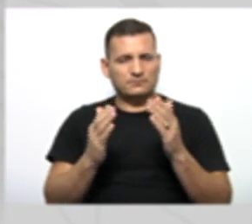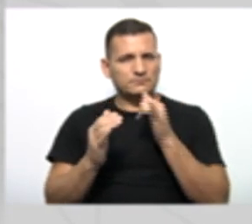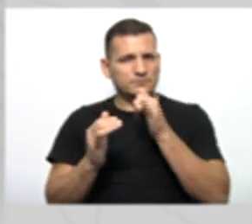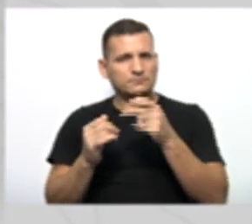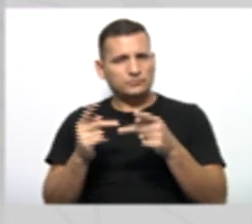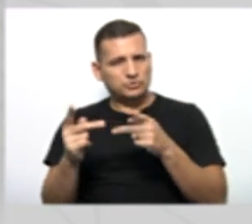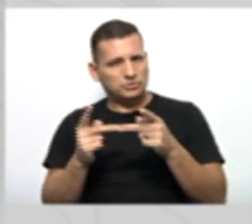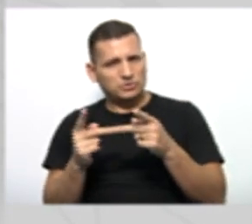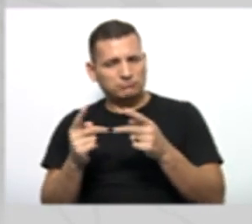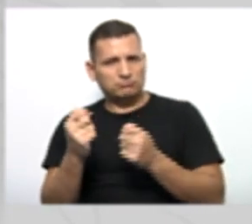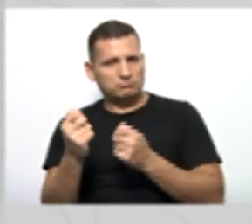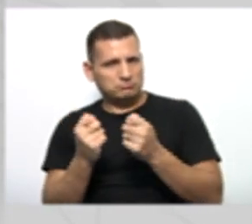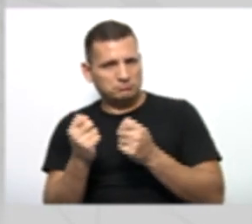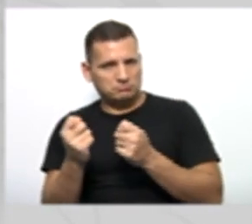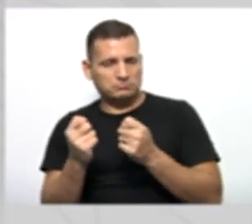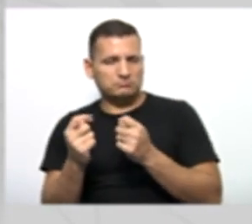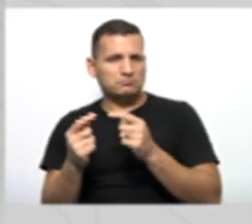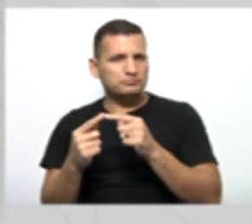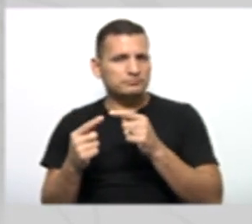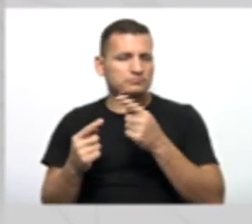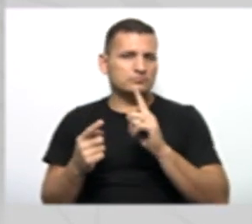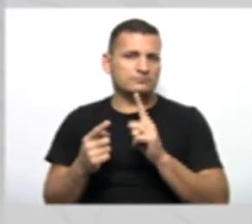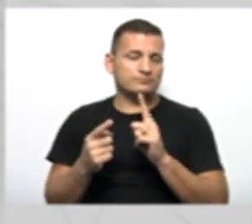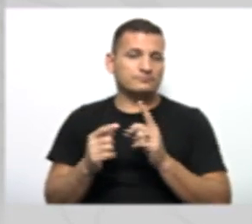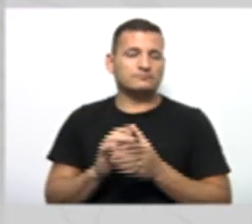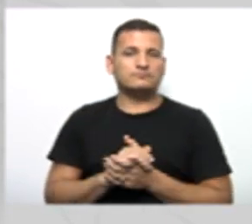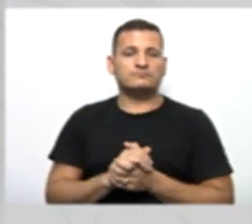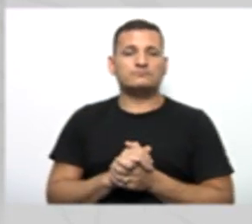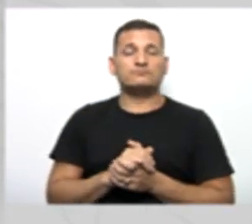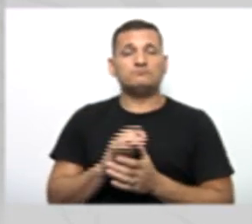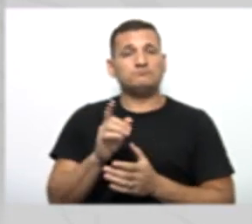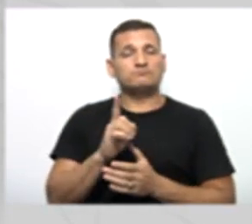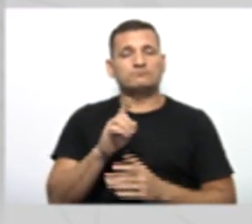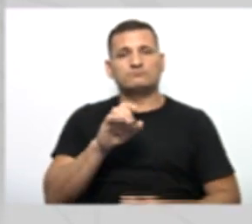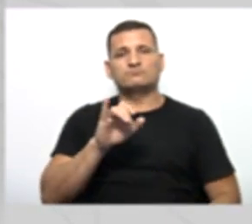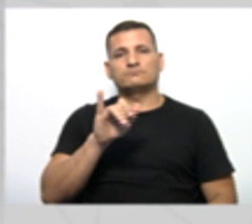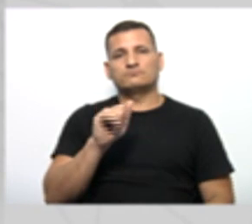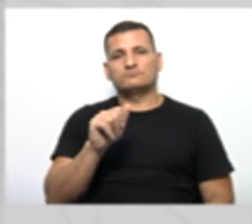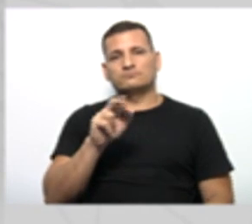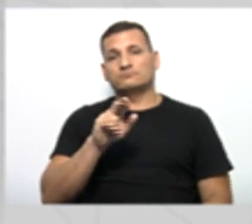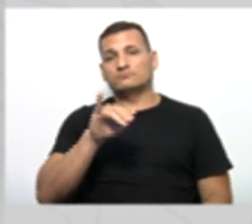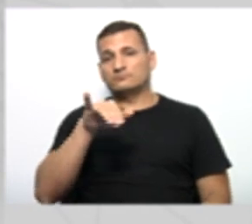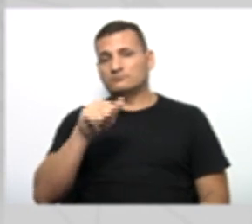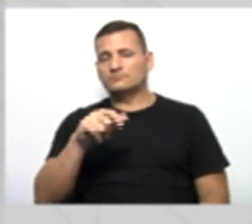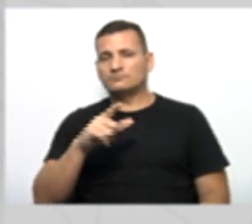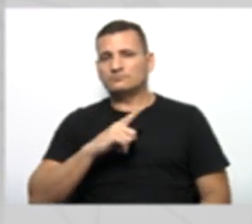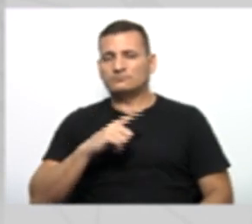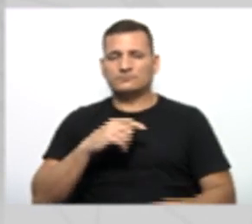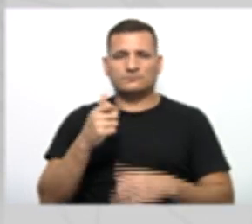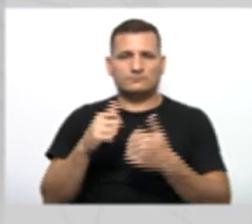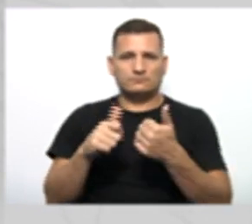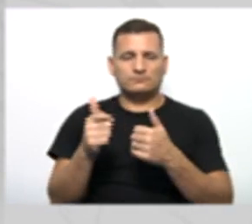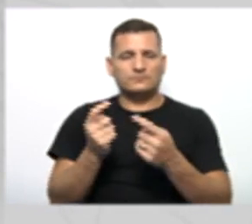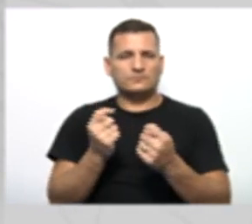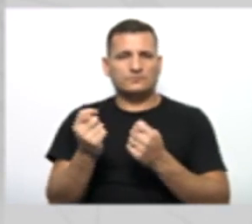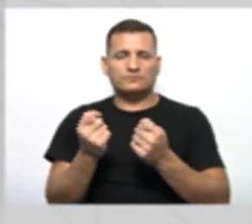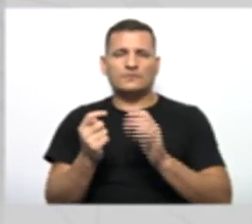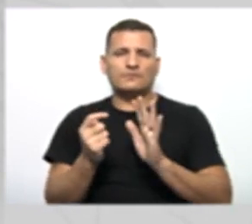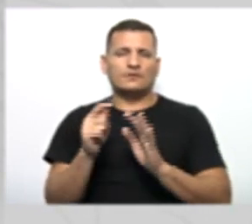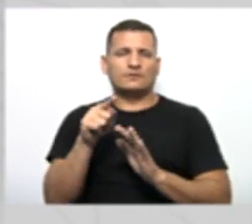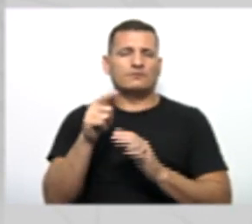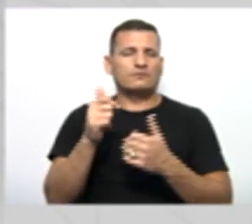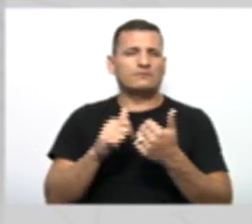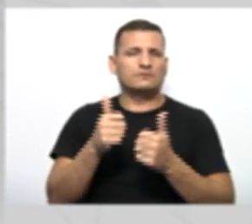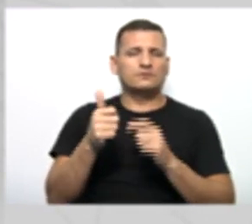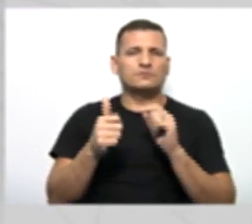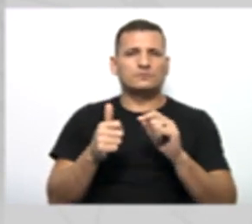projeto? Não. Embora o EIA-RIMA possa ter alguma avaliação econômica, ele avalia a